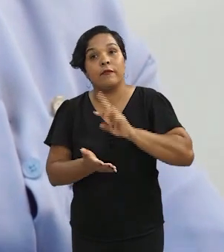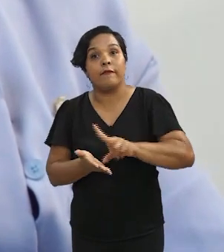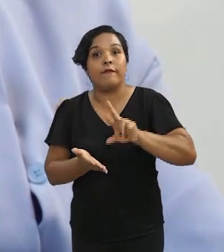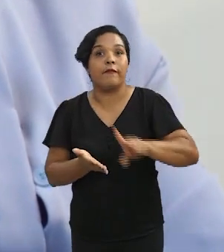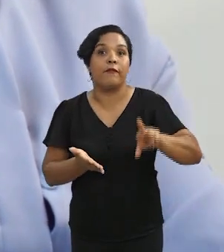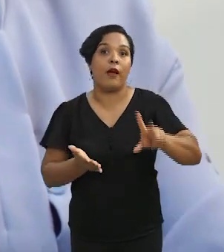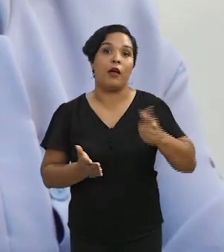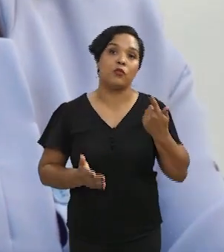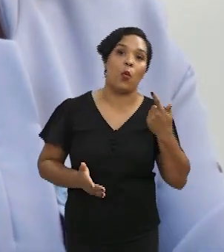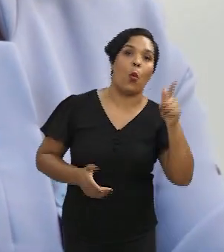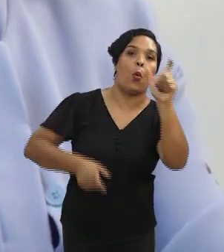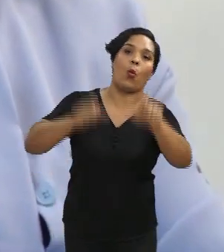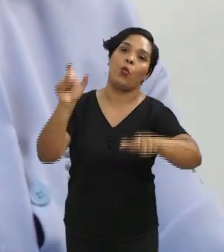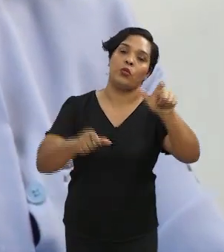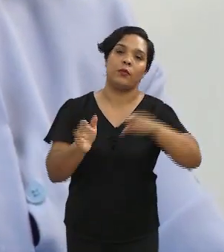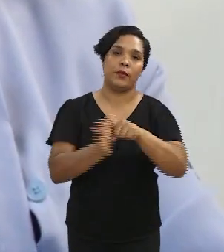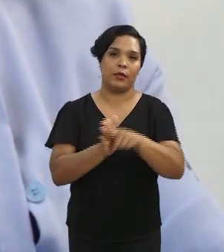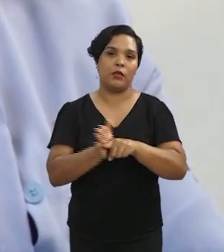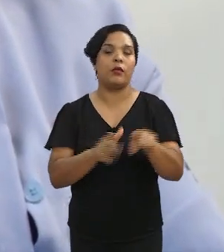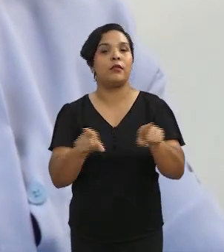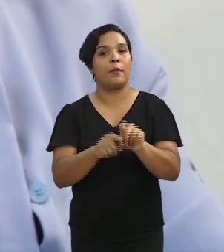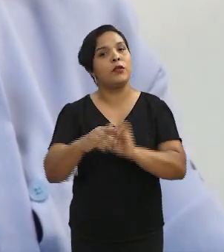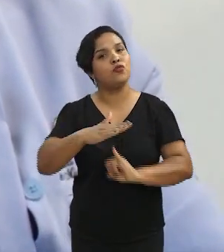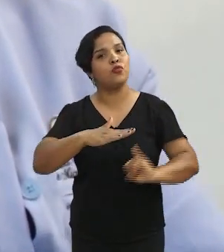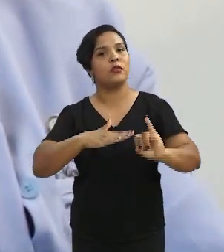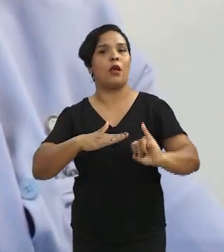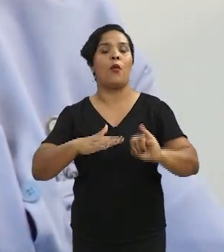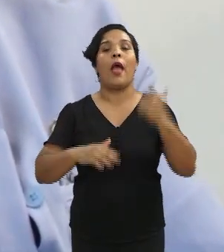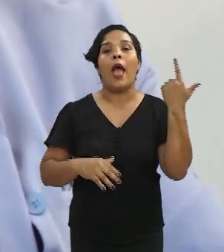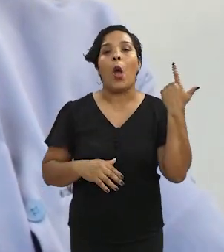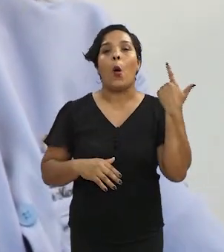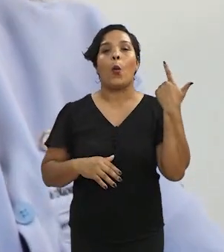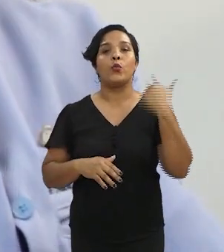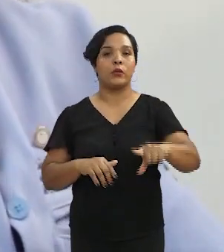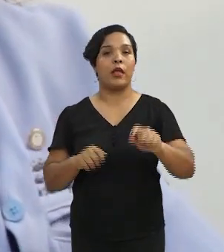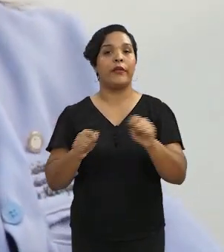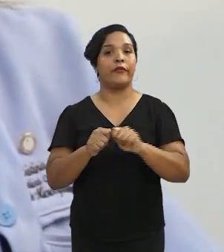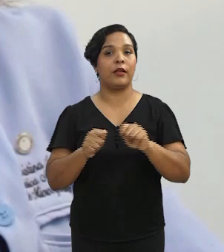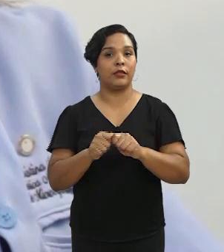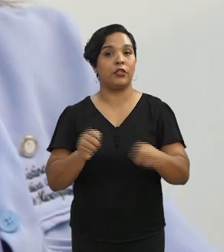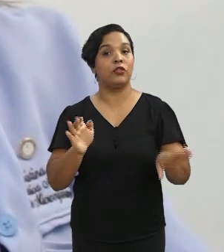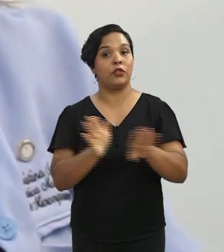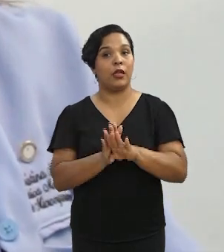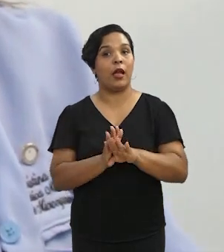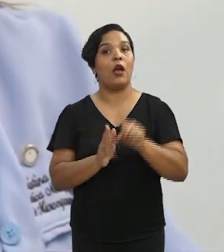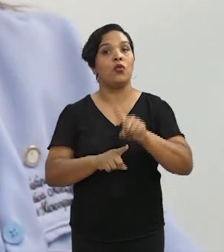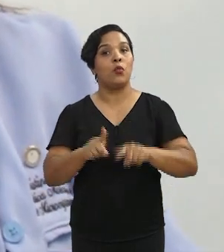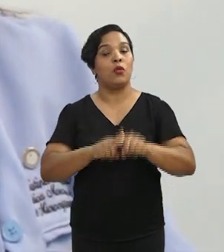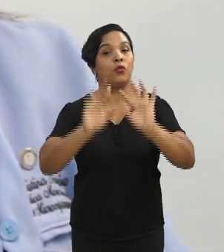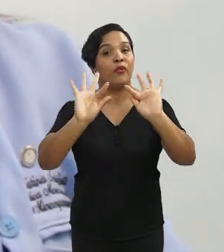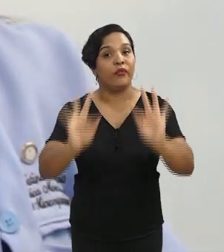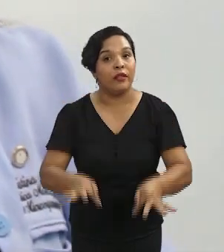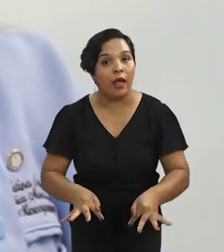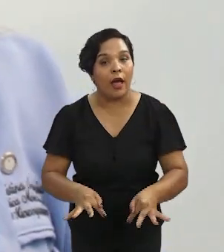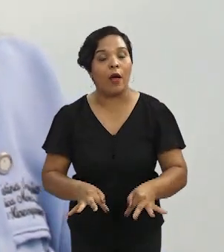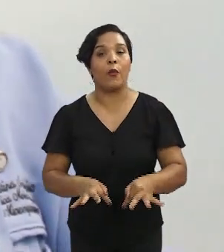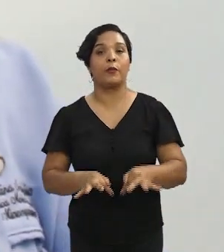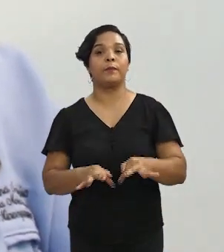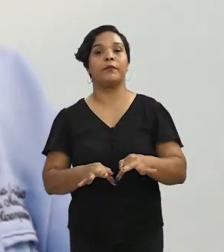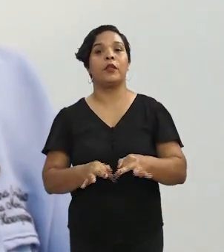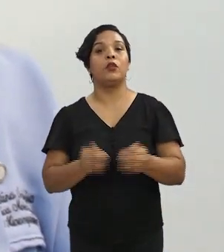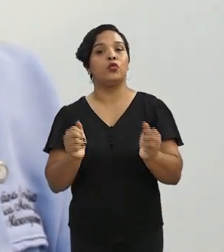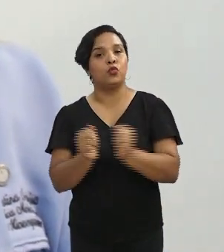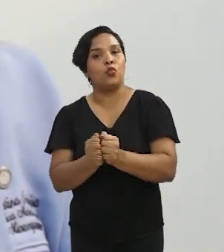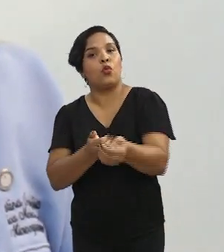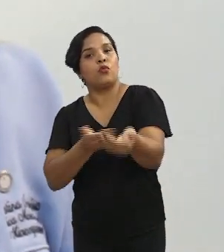de vários outros pesquisadores e instituições, né? Então, a gente consegue fazer e chegar no produto final exatamente por